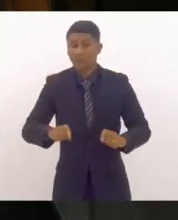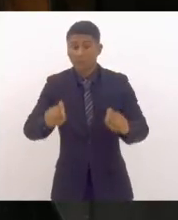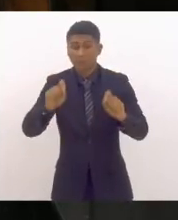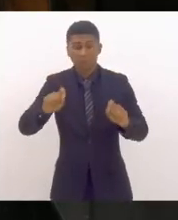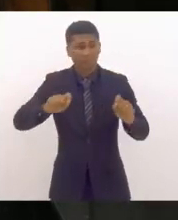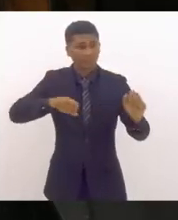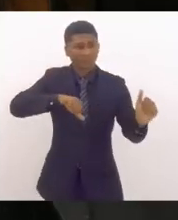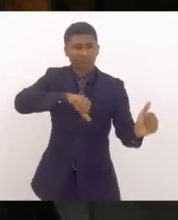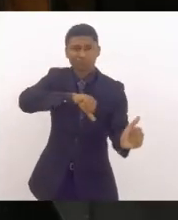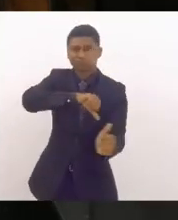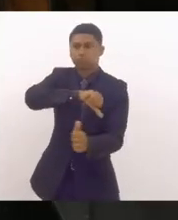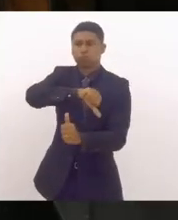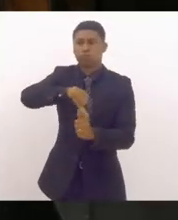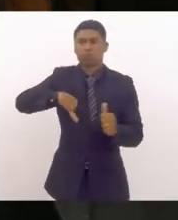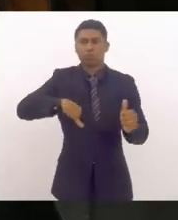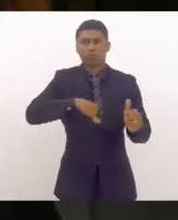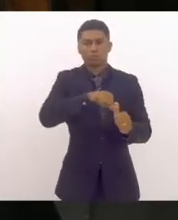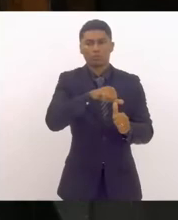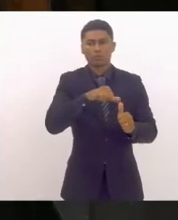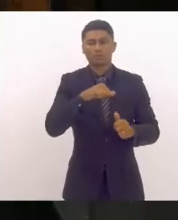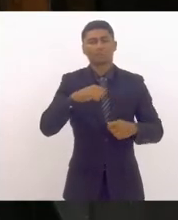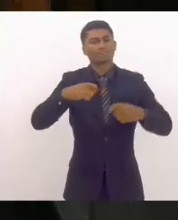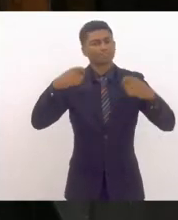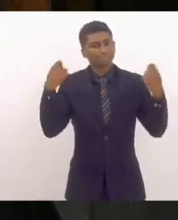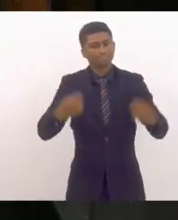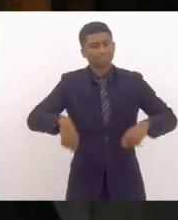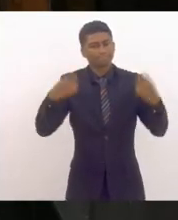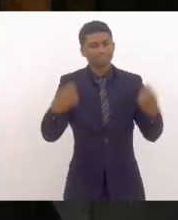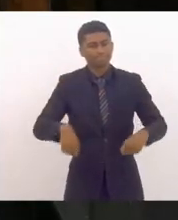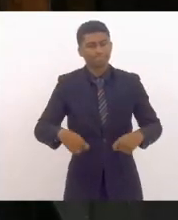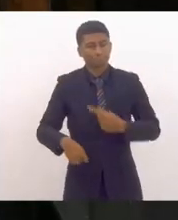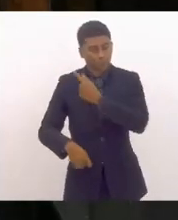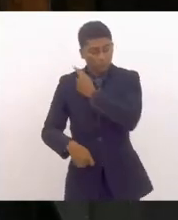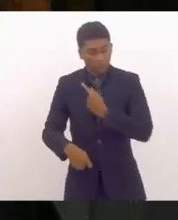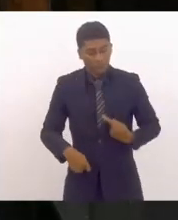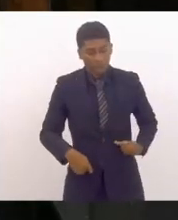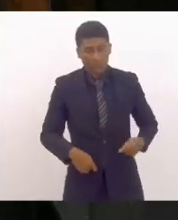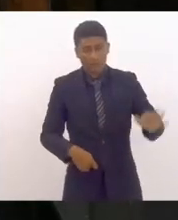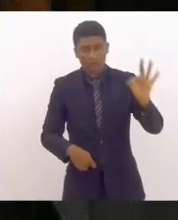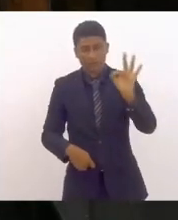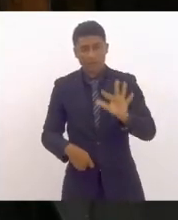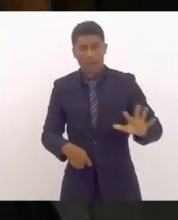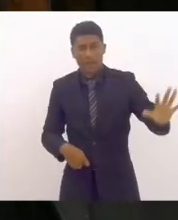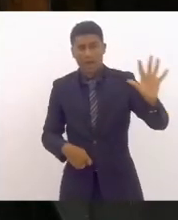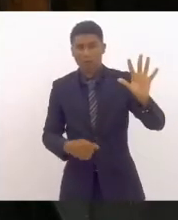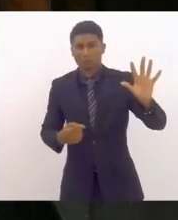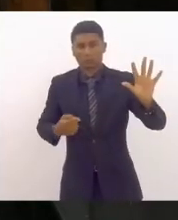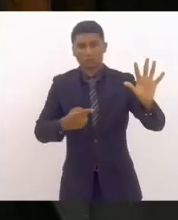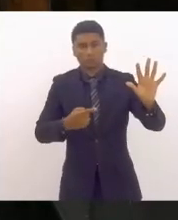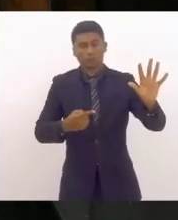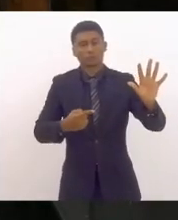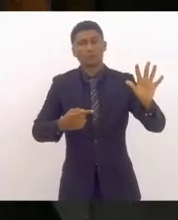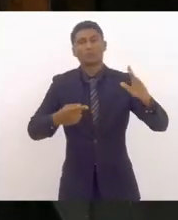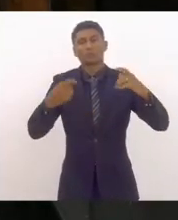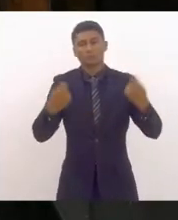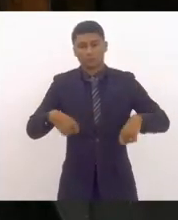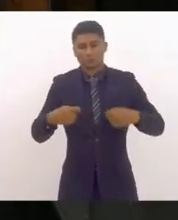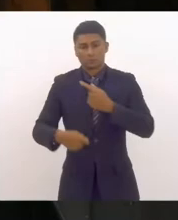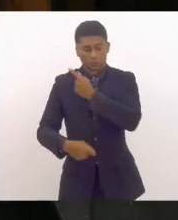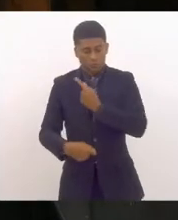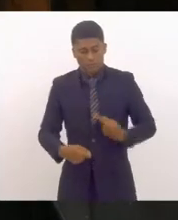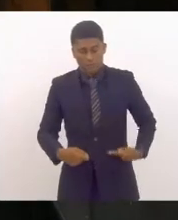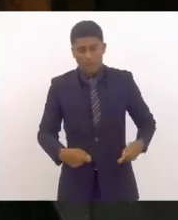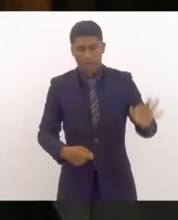mesa na relação com o Governo Federal para começar preciso não tem o Governo Federal que